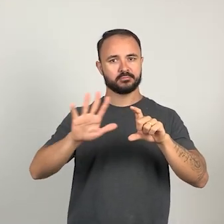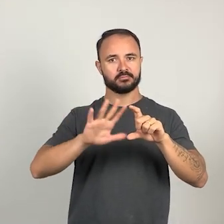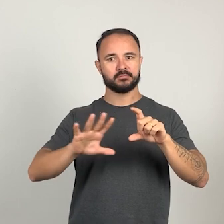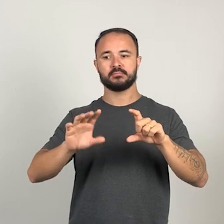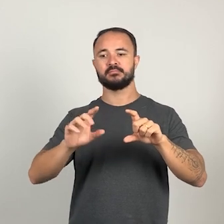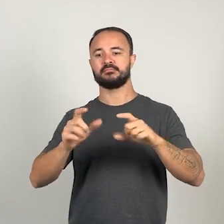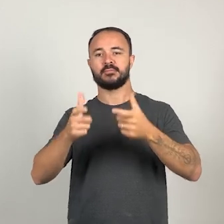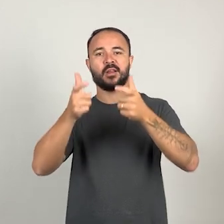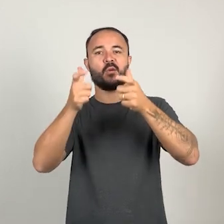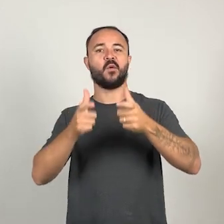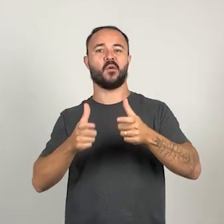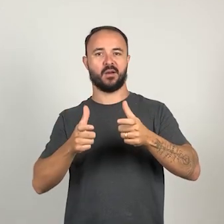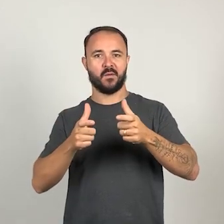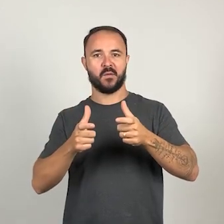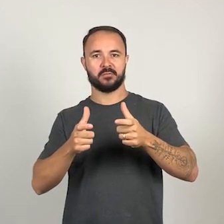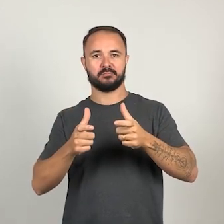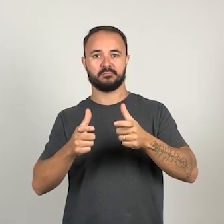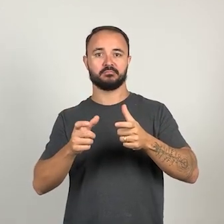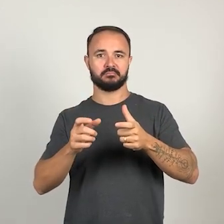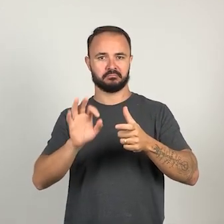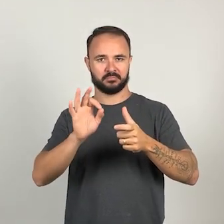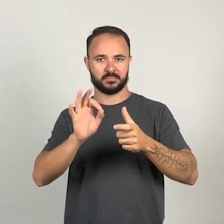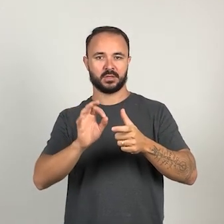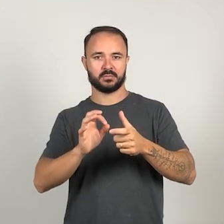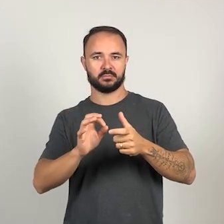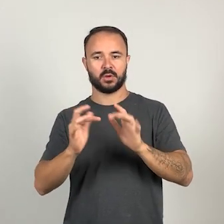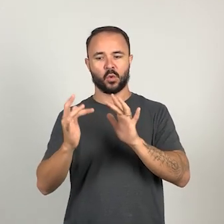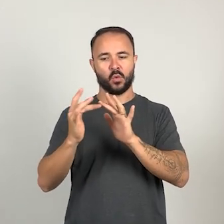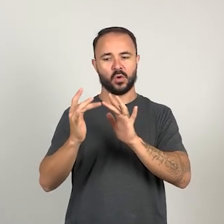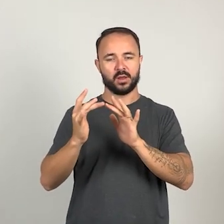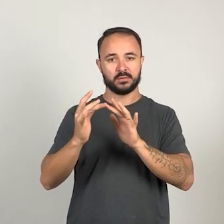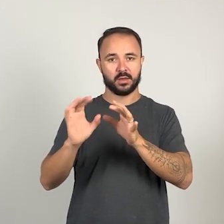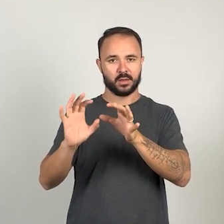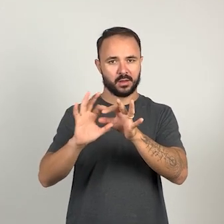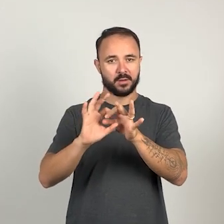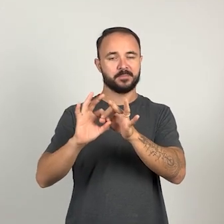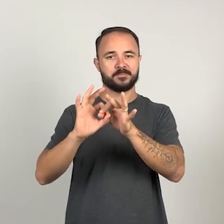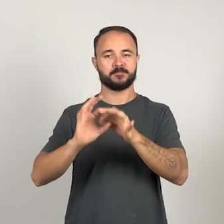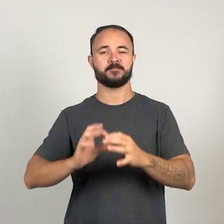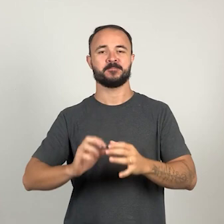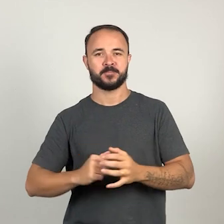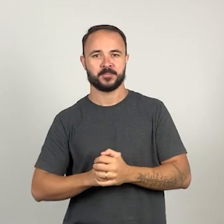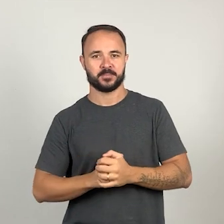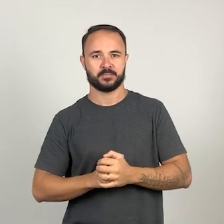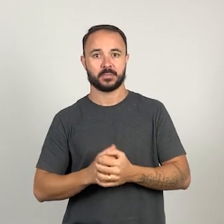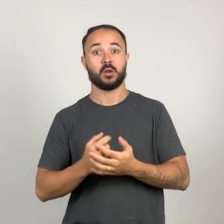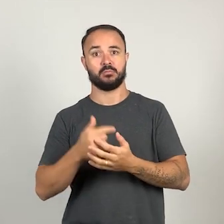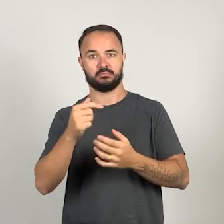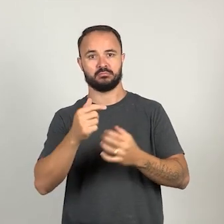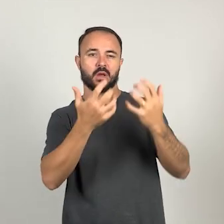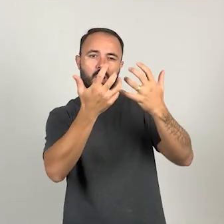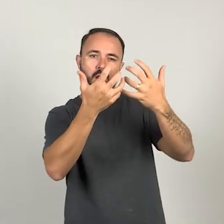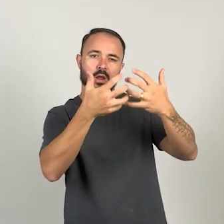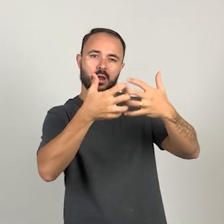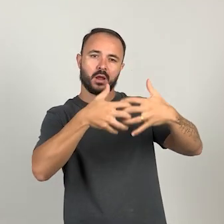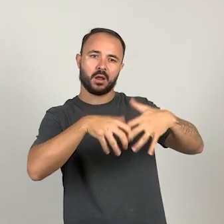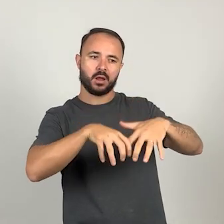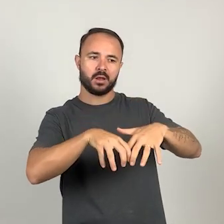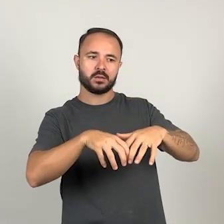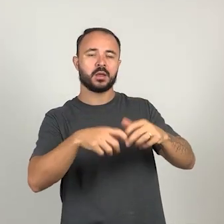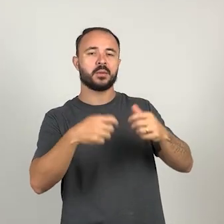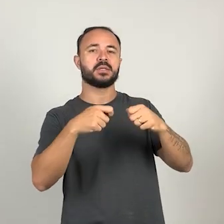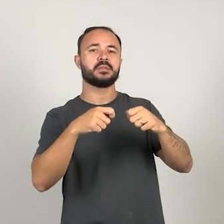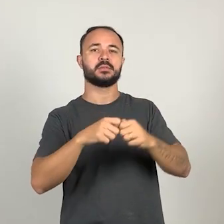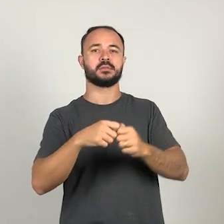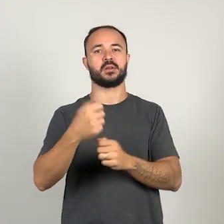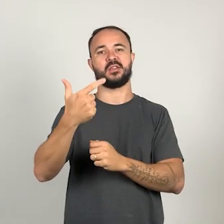dentes. O outro slot, do outro lado, está ocupado. Então, a engrenagem necessária é a